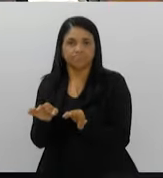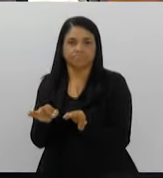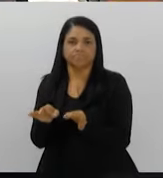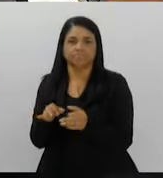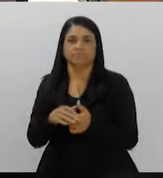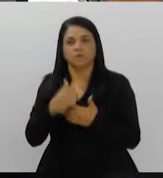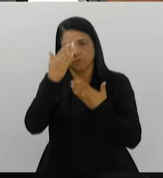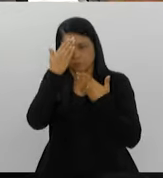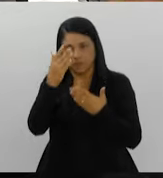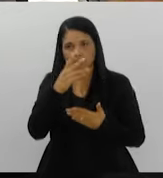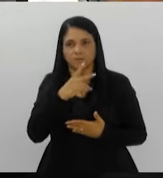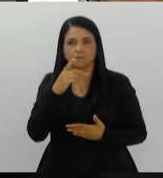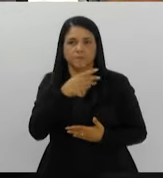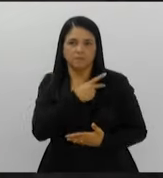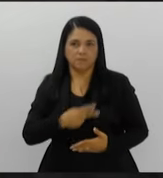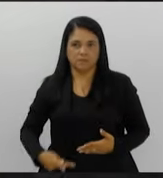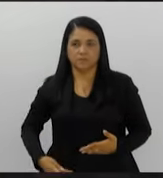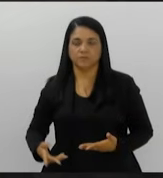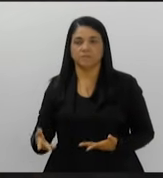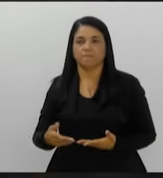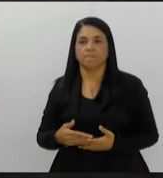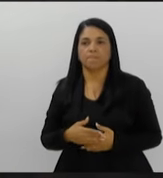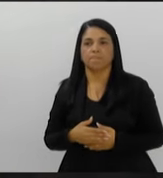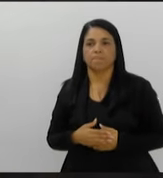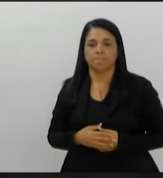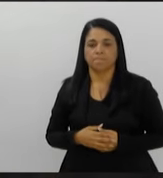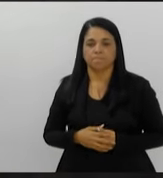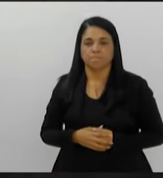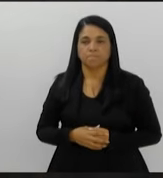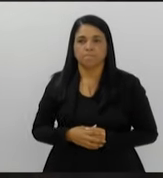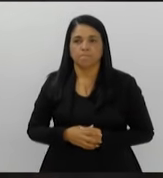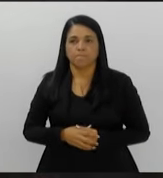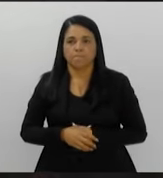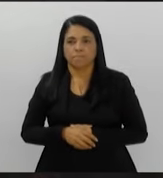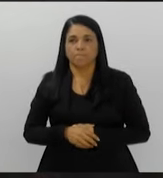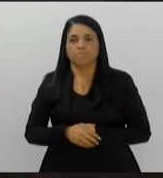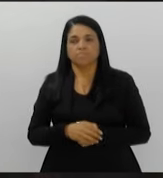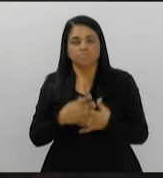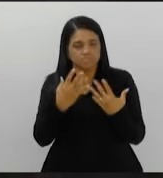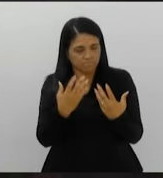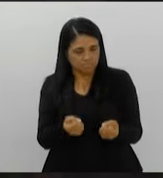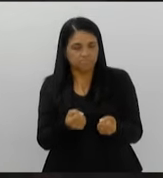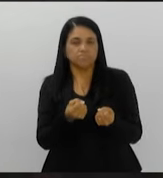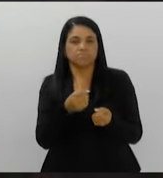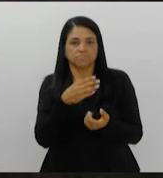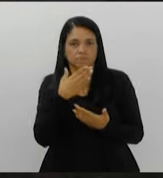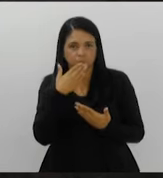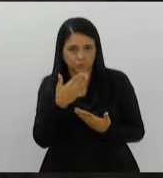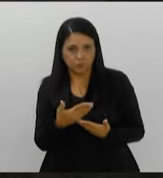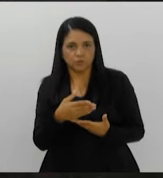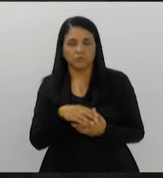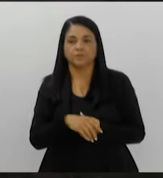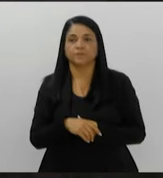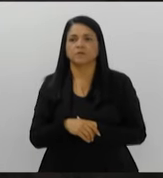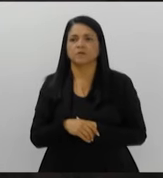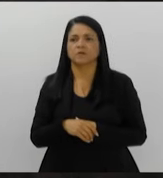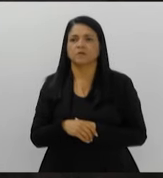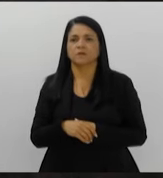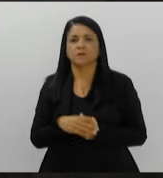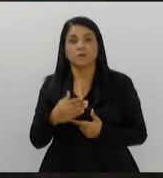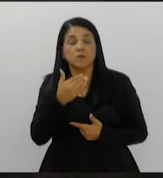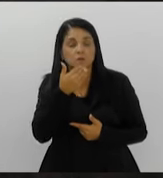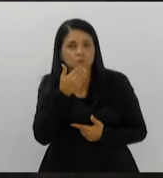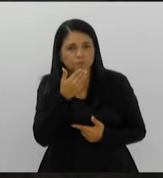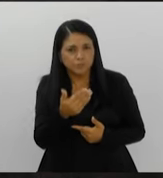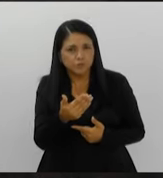senhor. Obrigada. Presidência, defere o pedido de Vossa Excelência. Eu só pediria um pouco